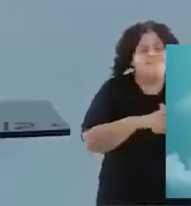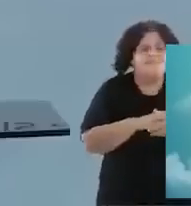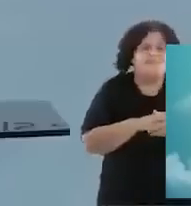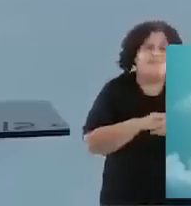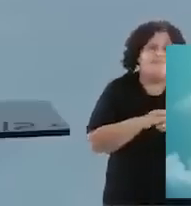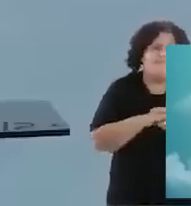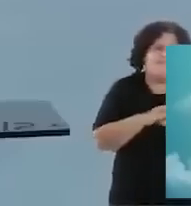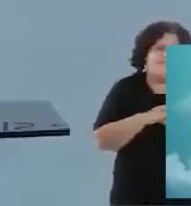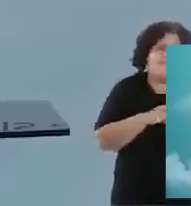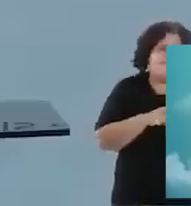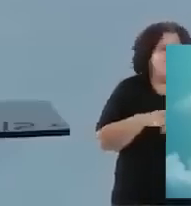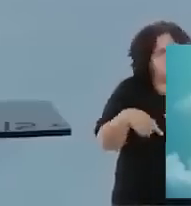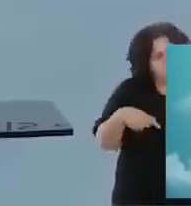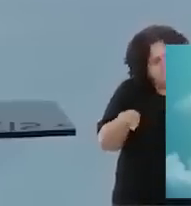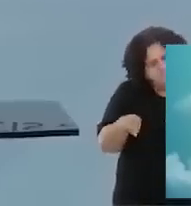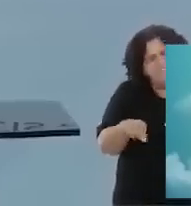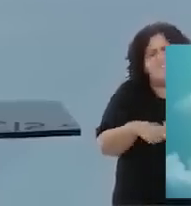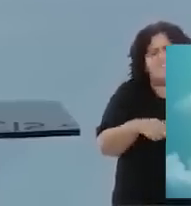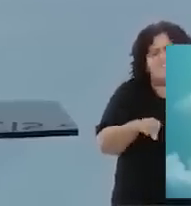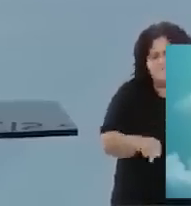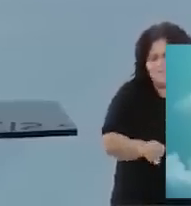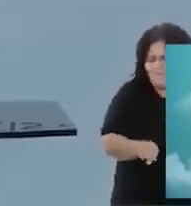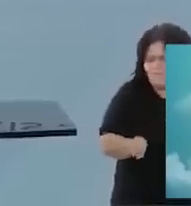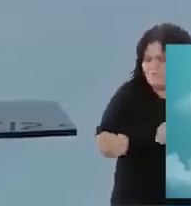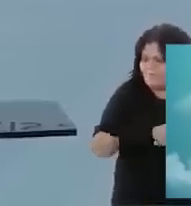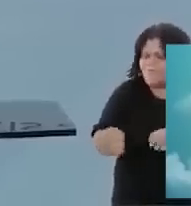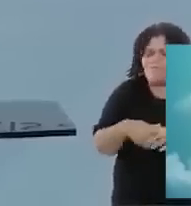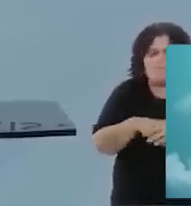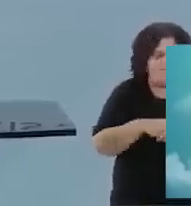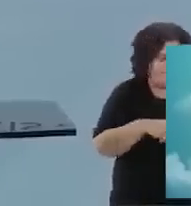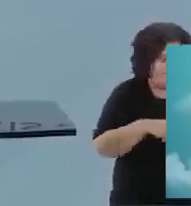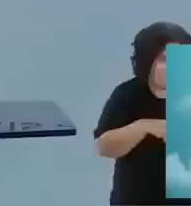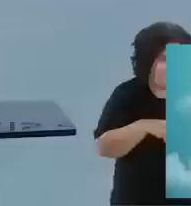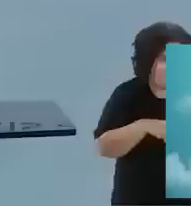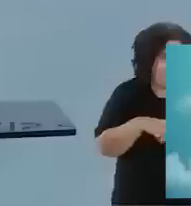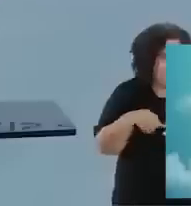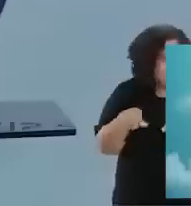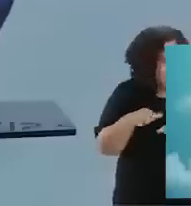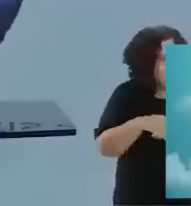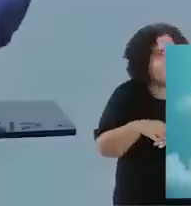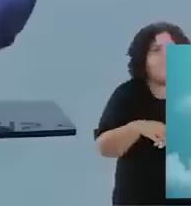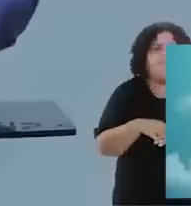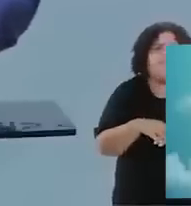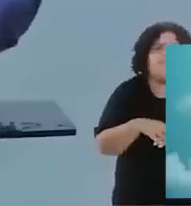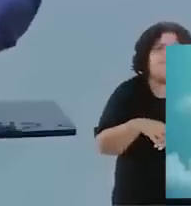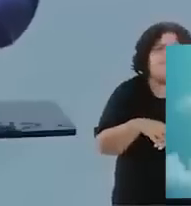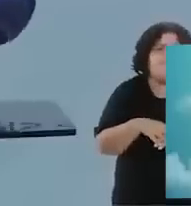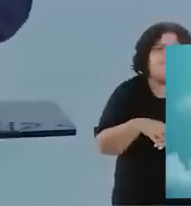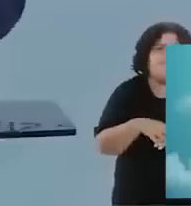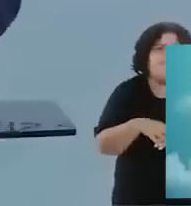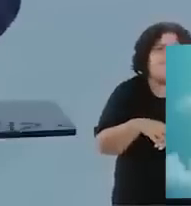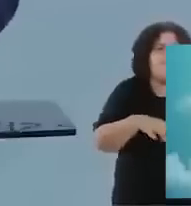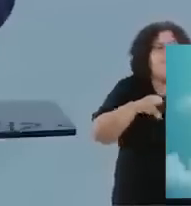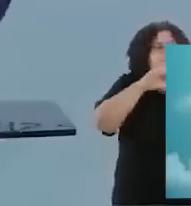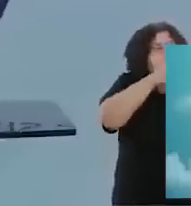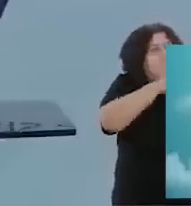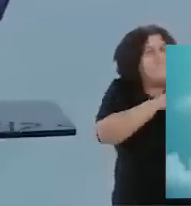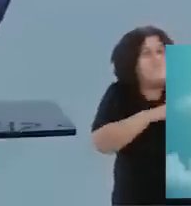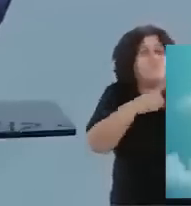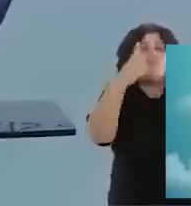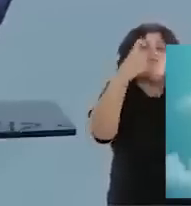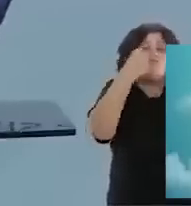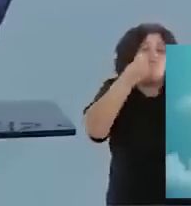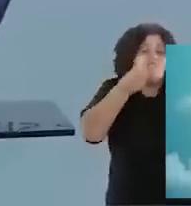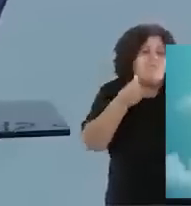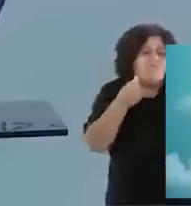hoje. Depois vocês vão estudar uns aos outros. Vocês vão lá comigo para capítulo 16,